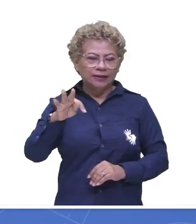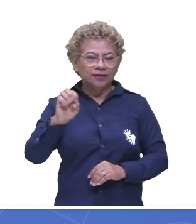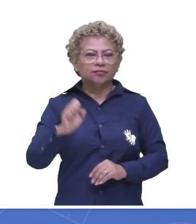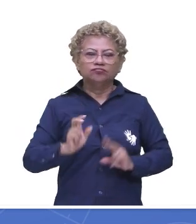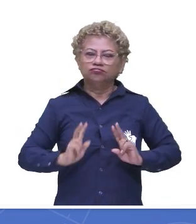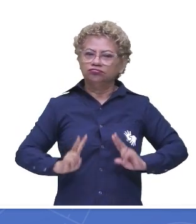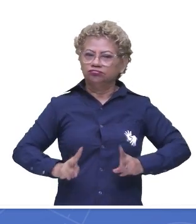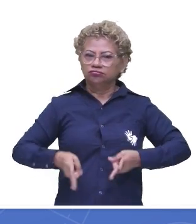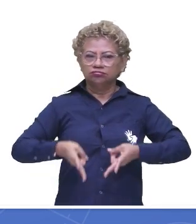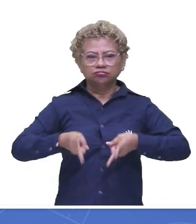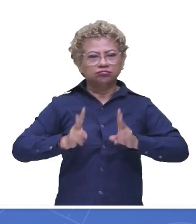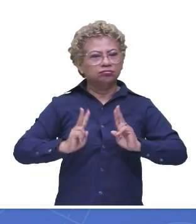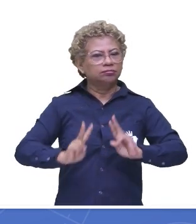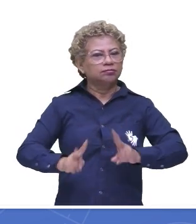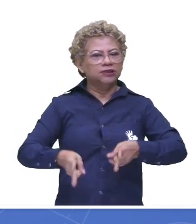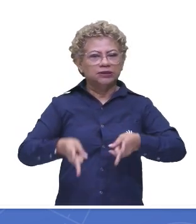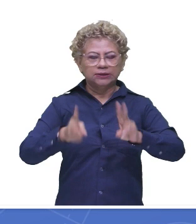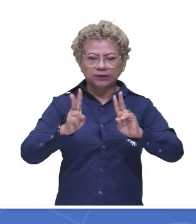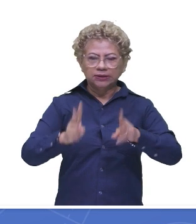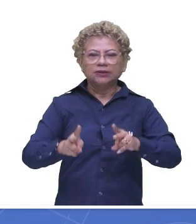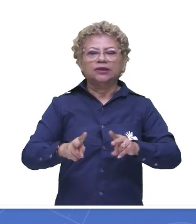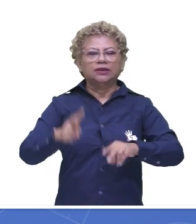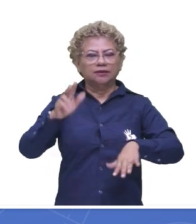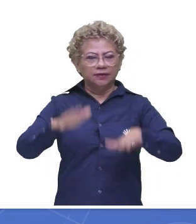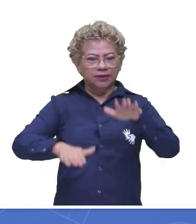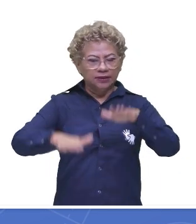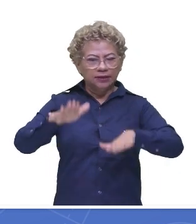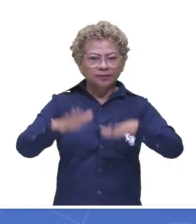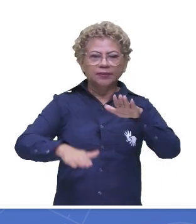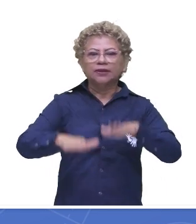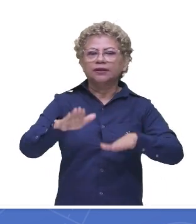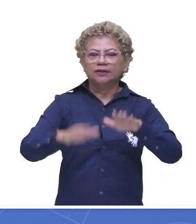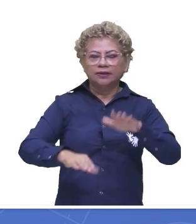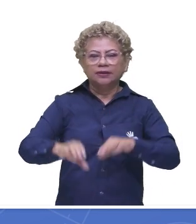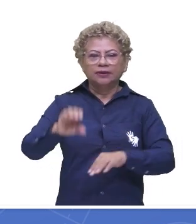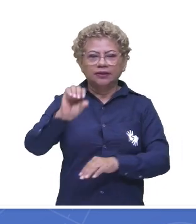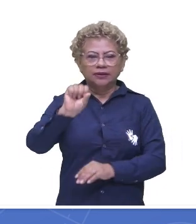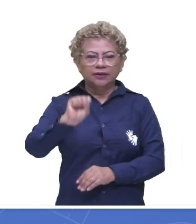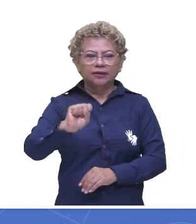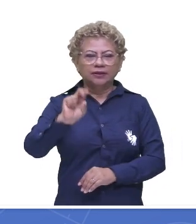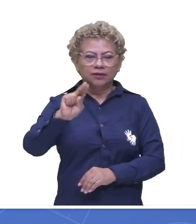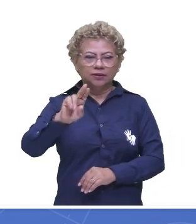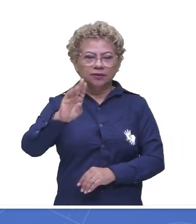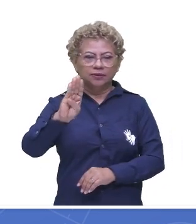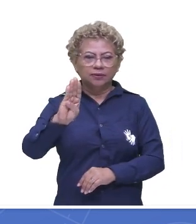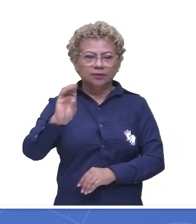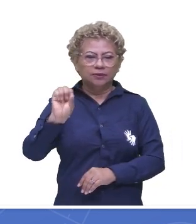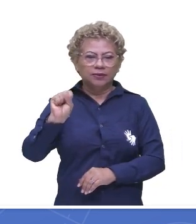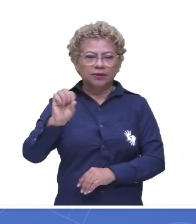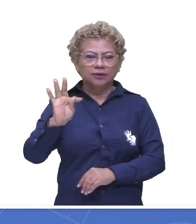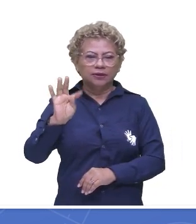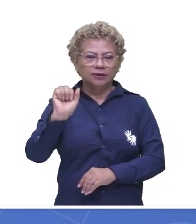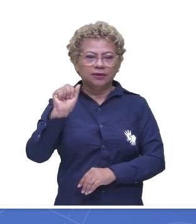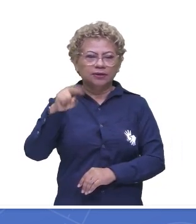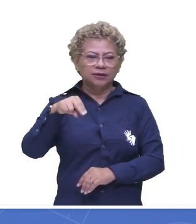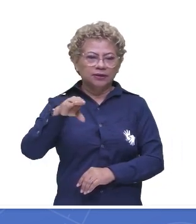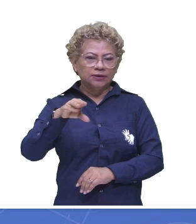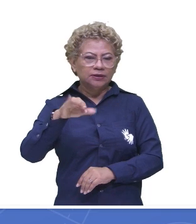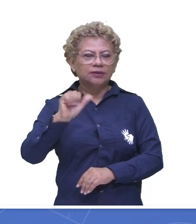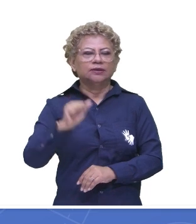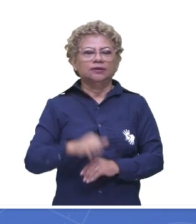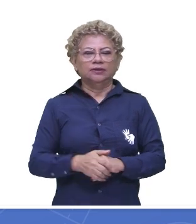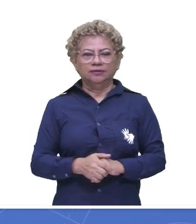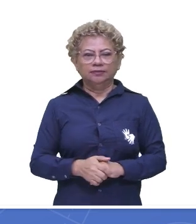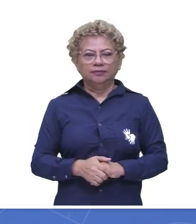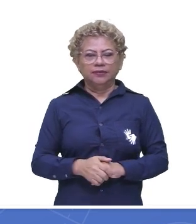constante física, ela depende da substância e tem como unidade usual o caloria por grama. Então veja só, o